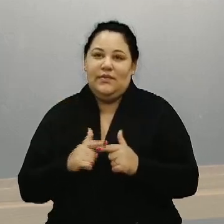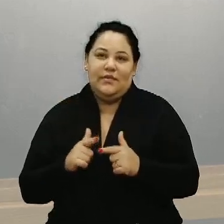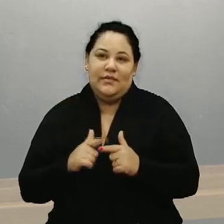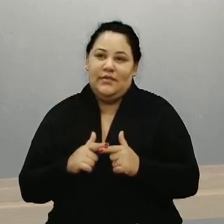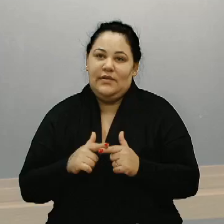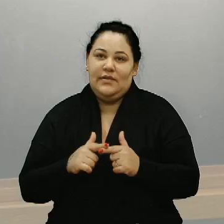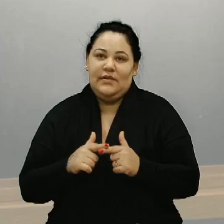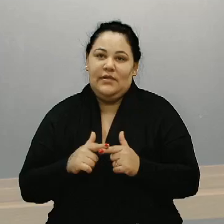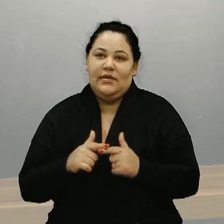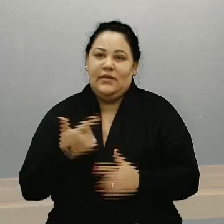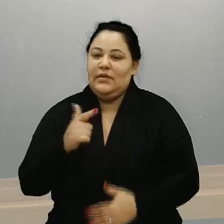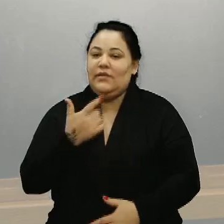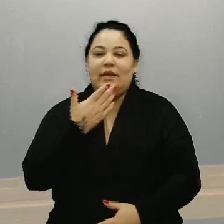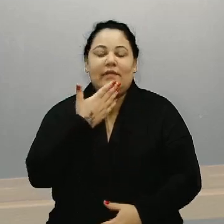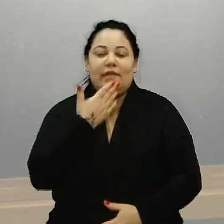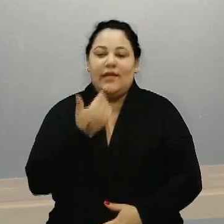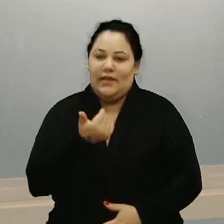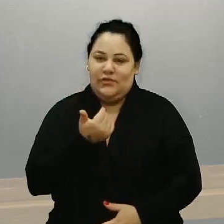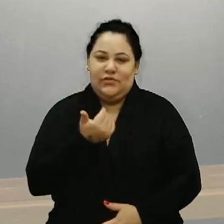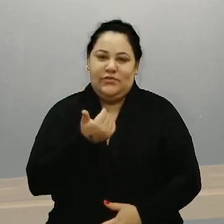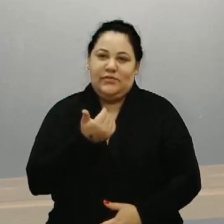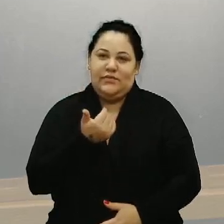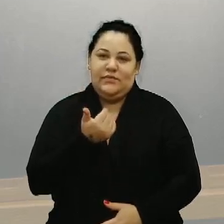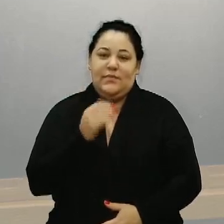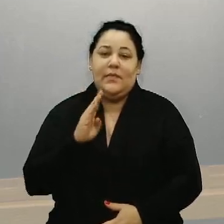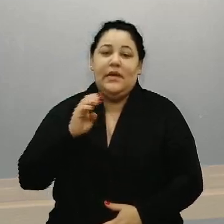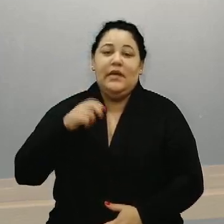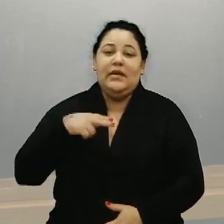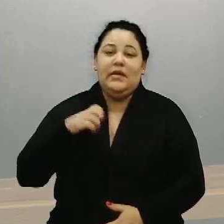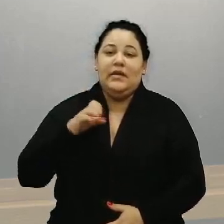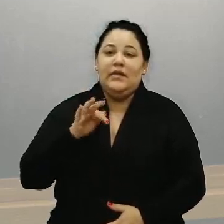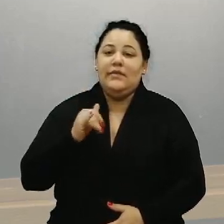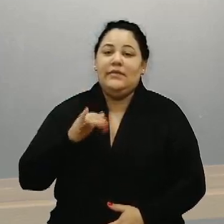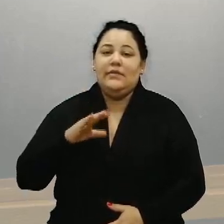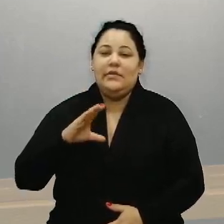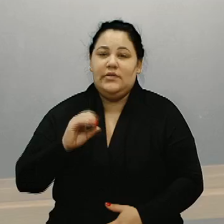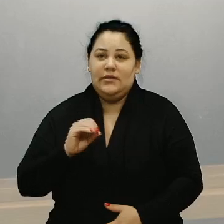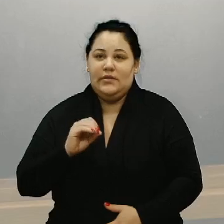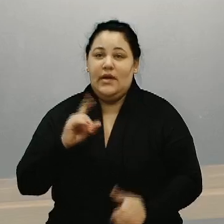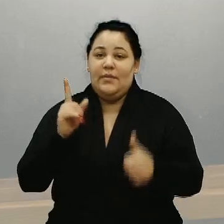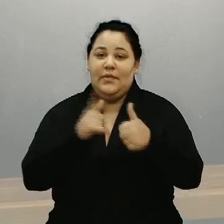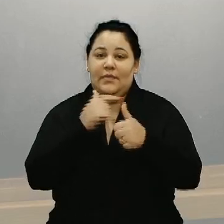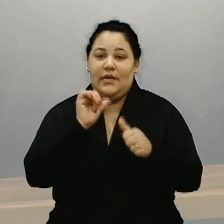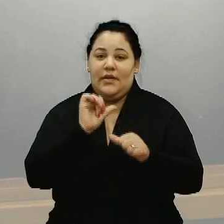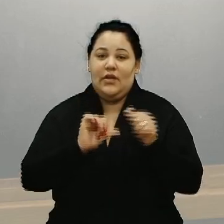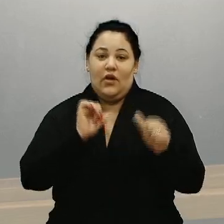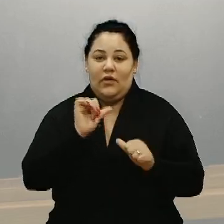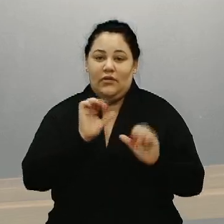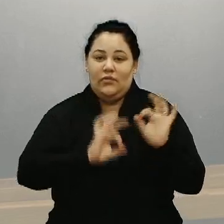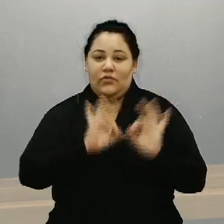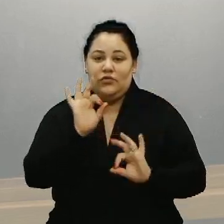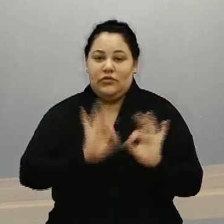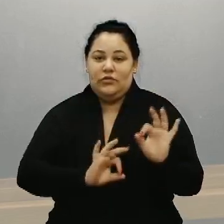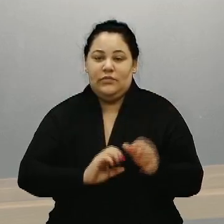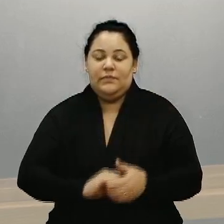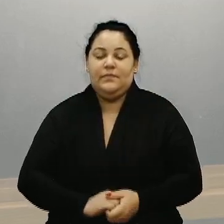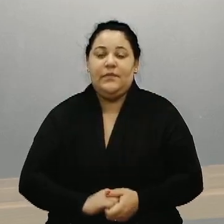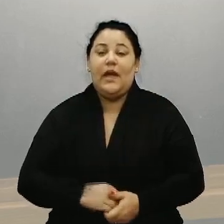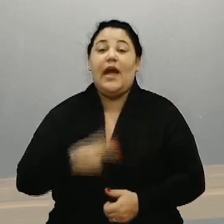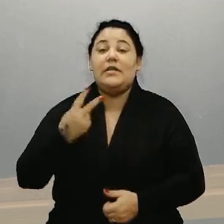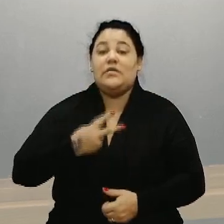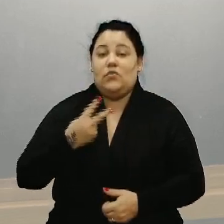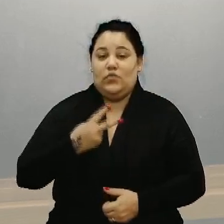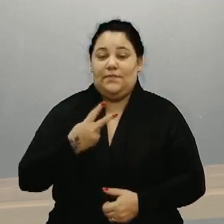se beneficiar mais. E esta é a primeira mudança desse projeto. E a